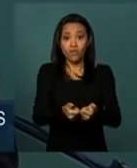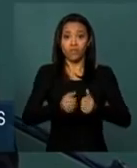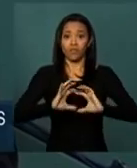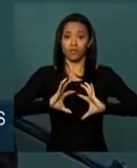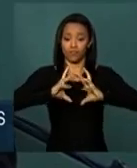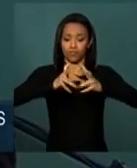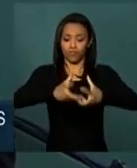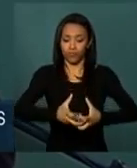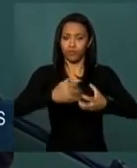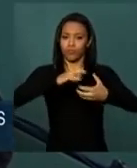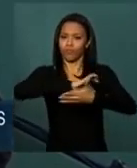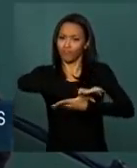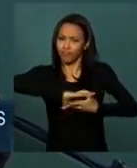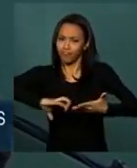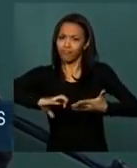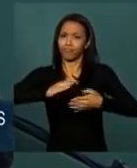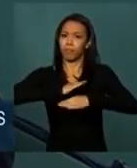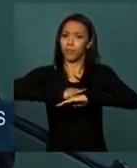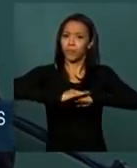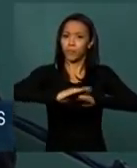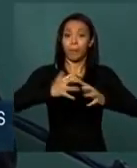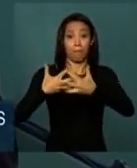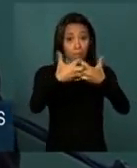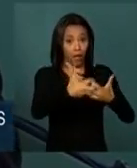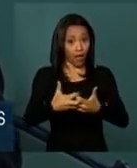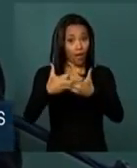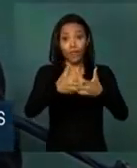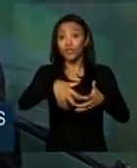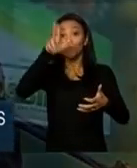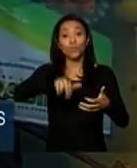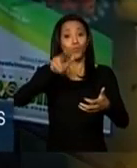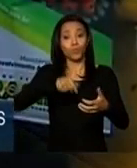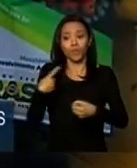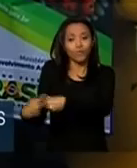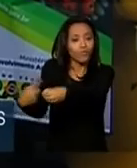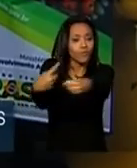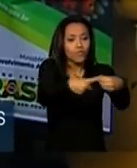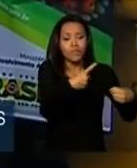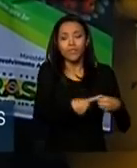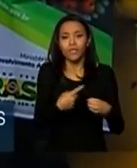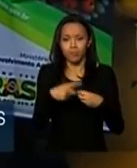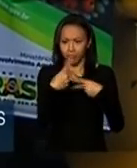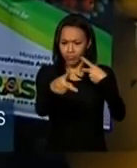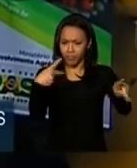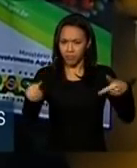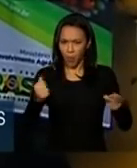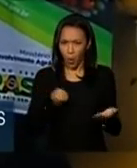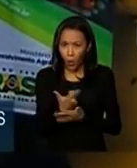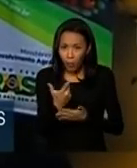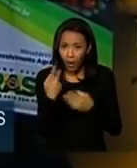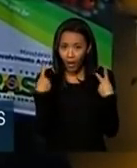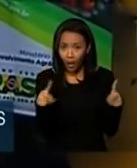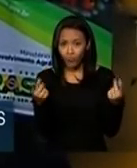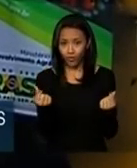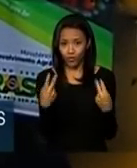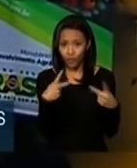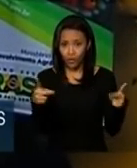nossos municípios, equipamentos estes que jamais os pequenos municípios teriam condições de adquirir com recursos